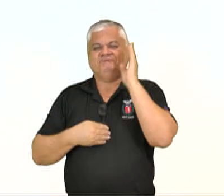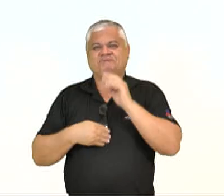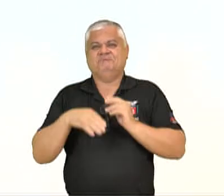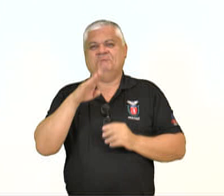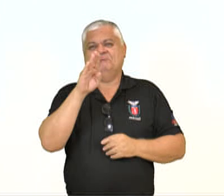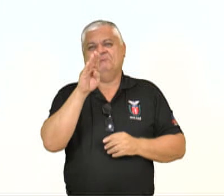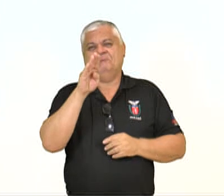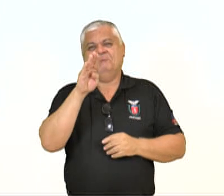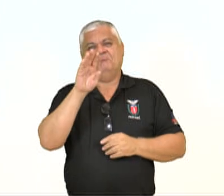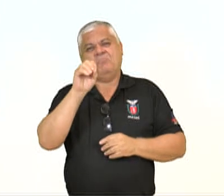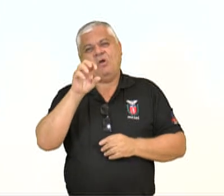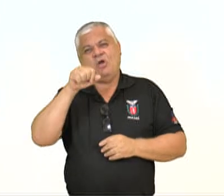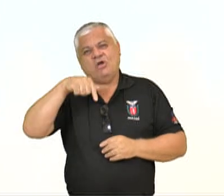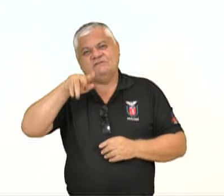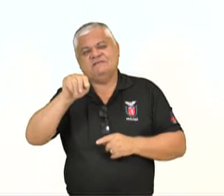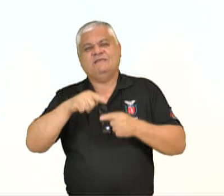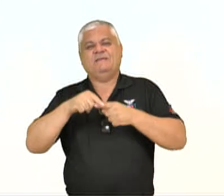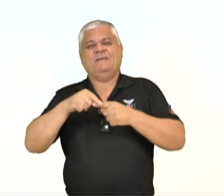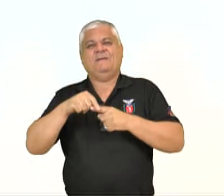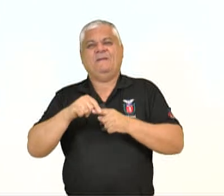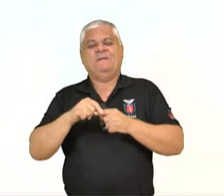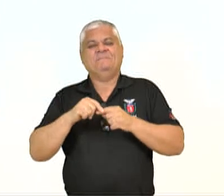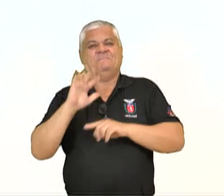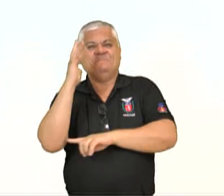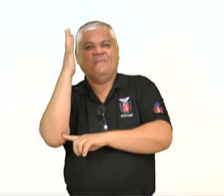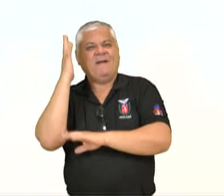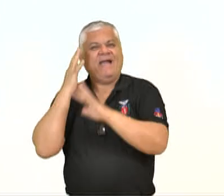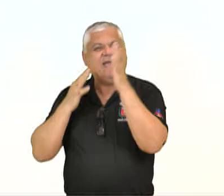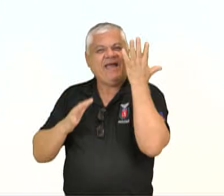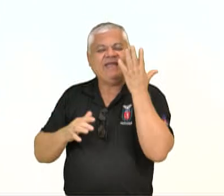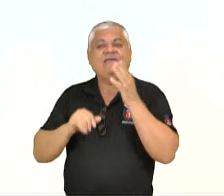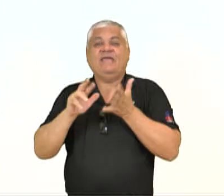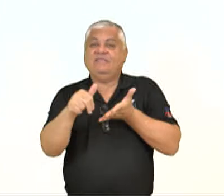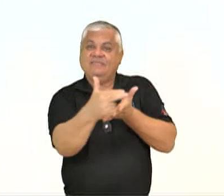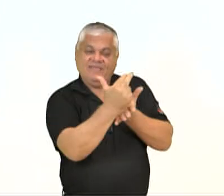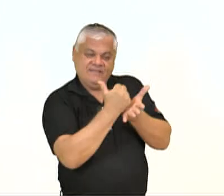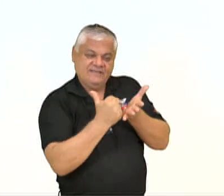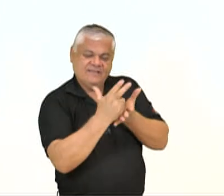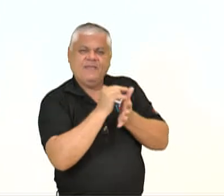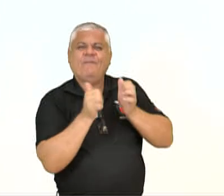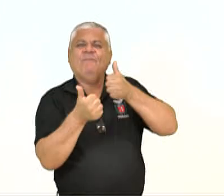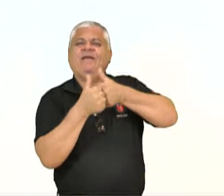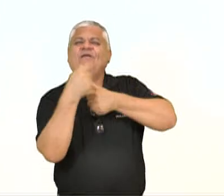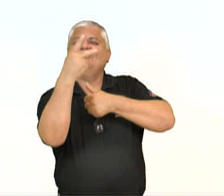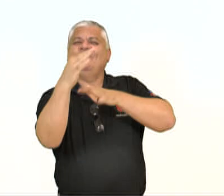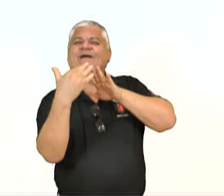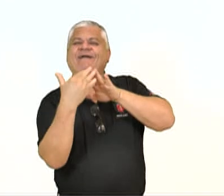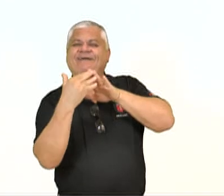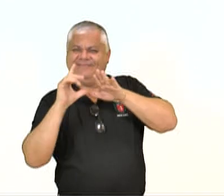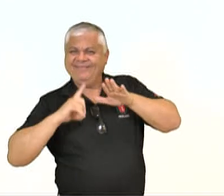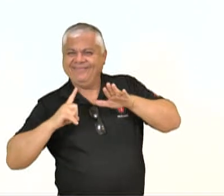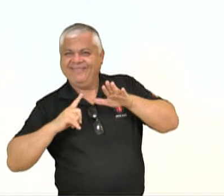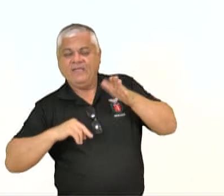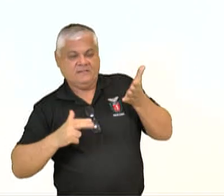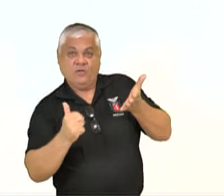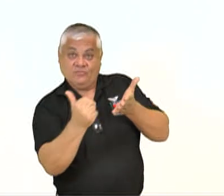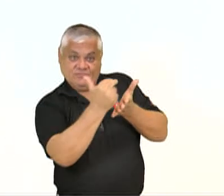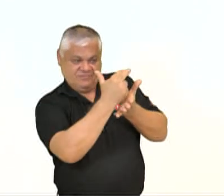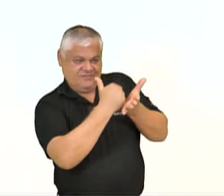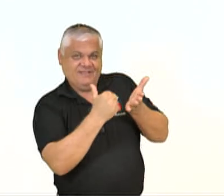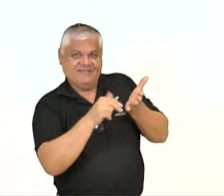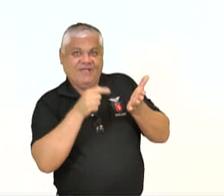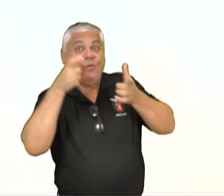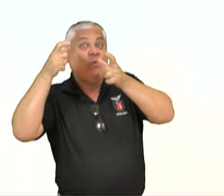parque ou uma área próxima da sua casa aí. Faça um desenho, um mapa, né, desse local que você